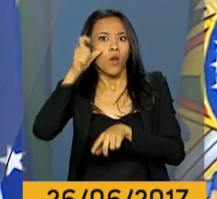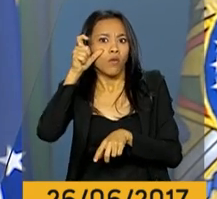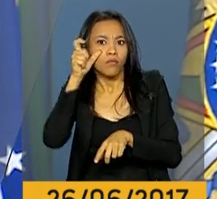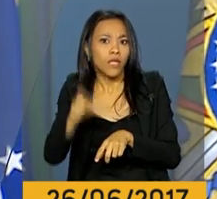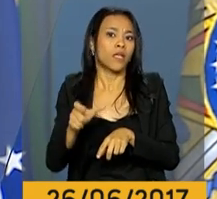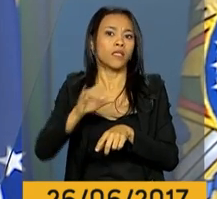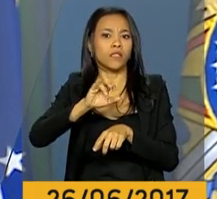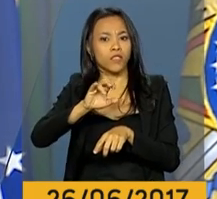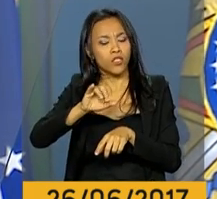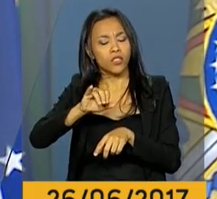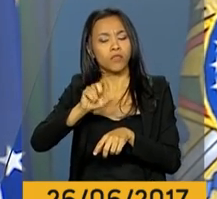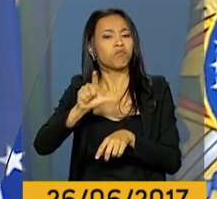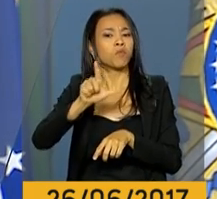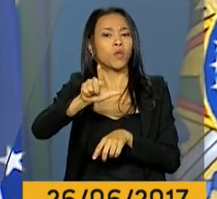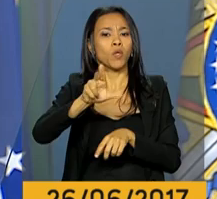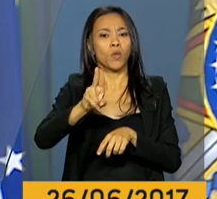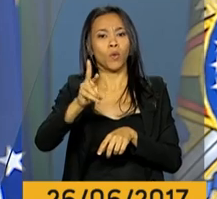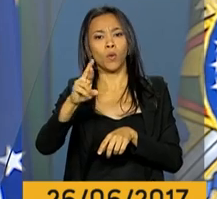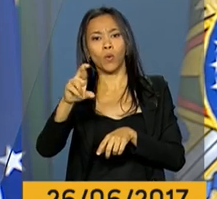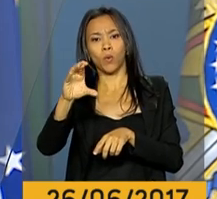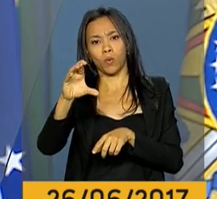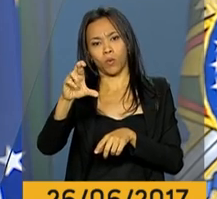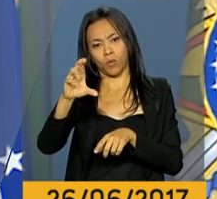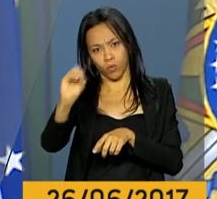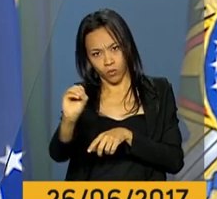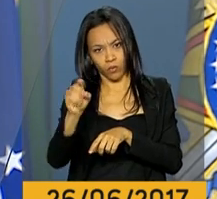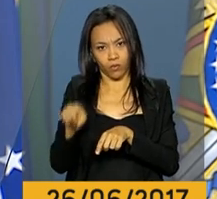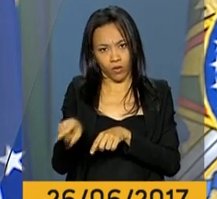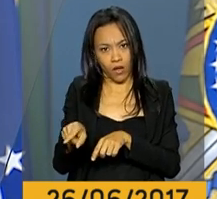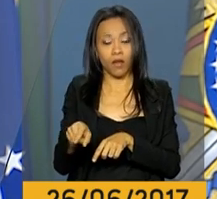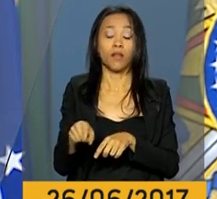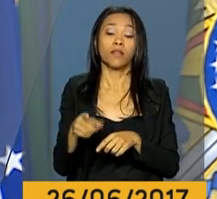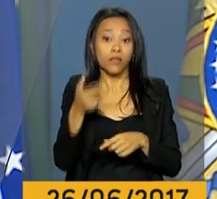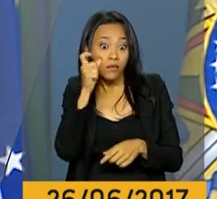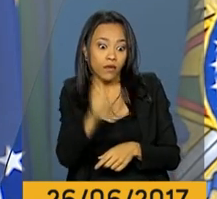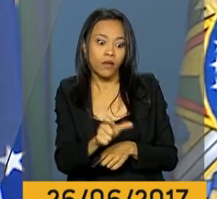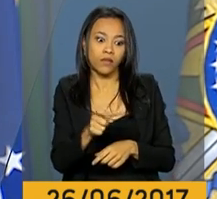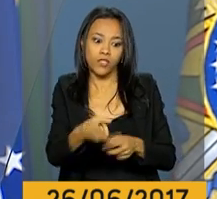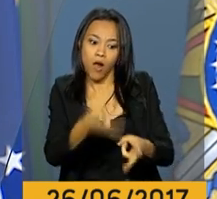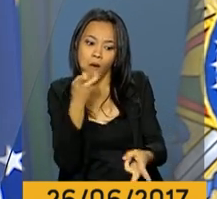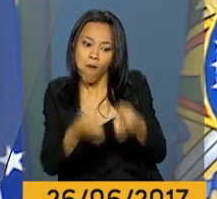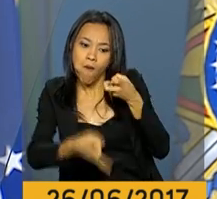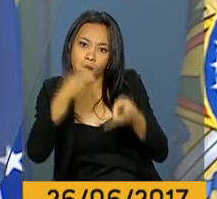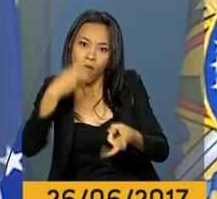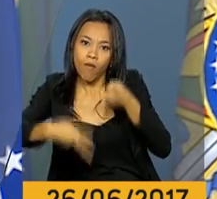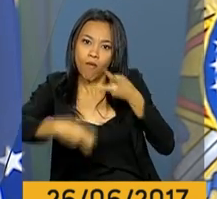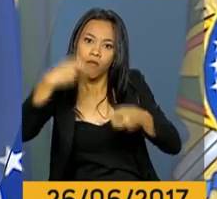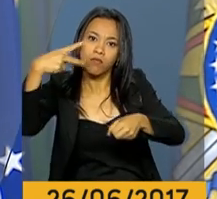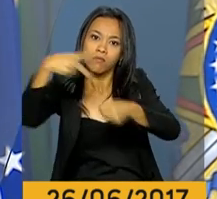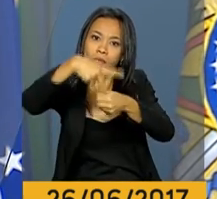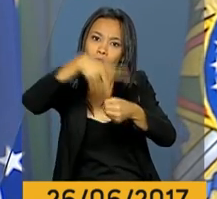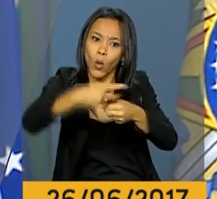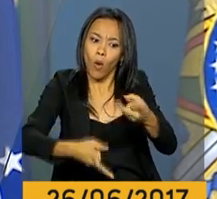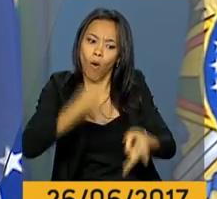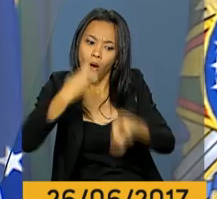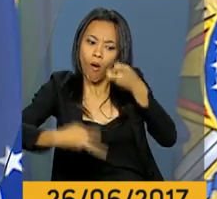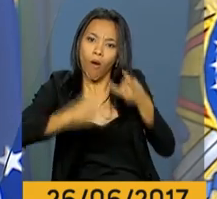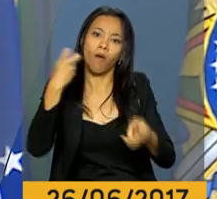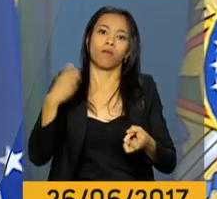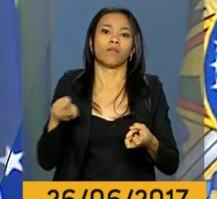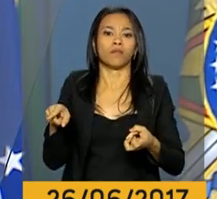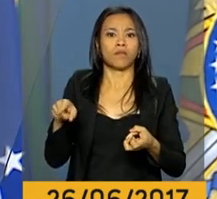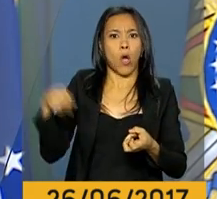preferência para a participação na na exploração mas não terá obrigatoriedade portanto uma